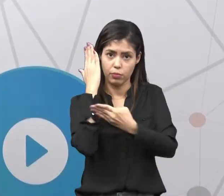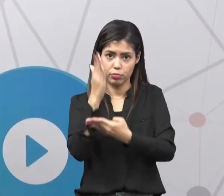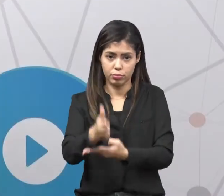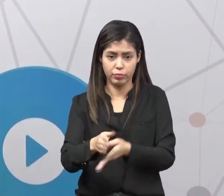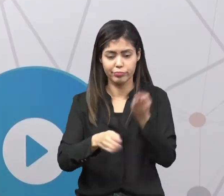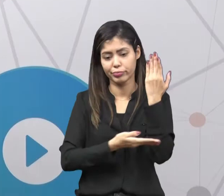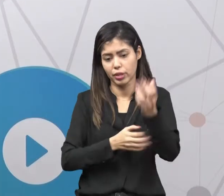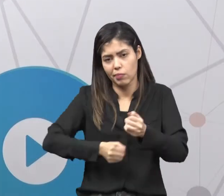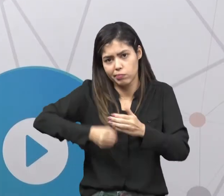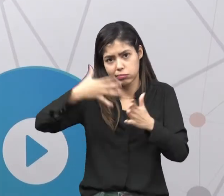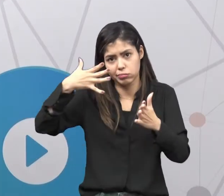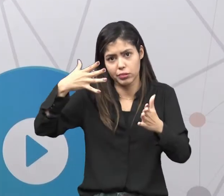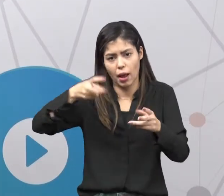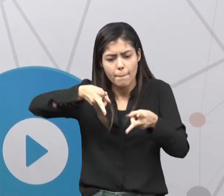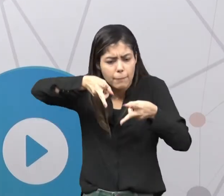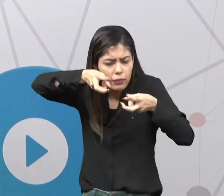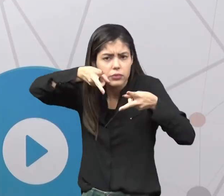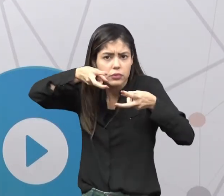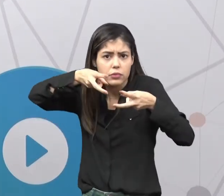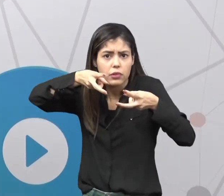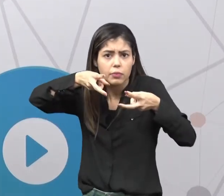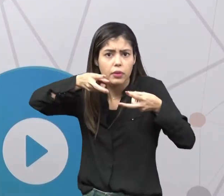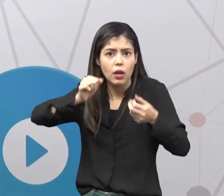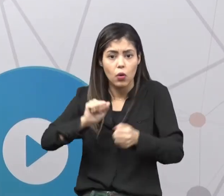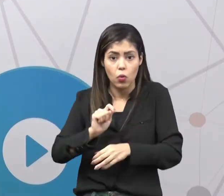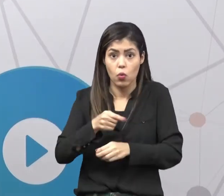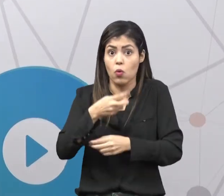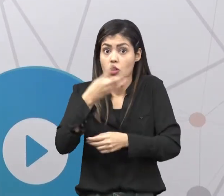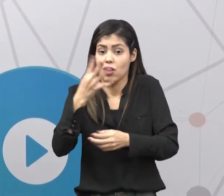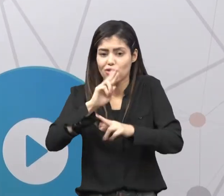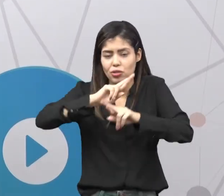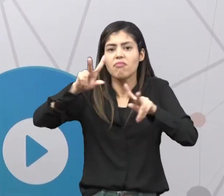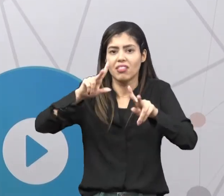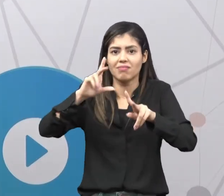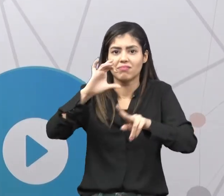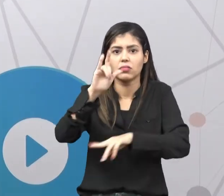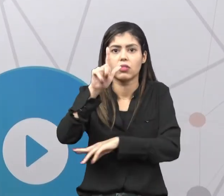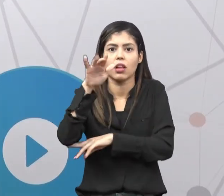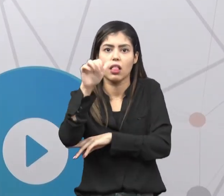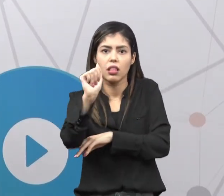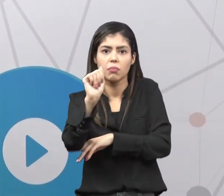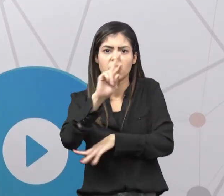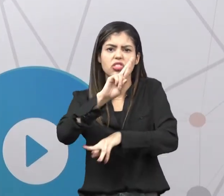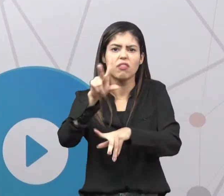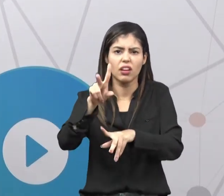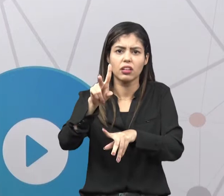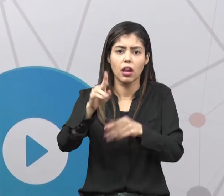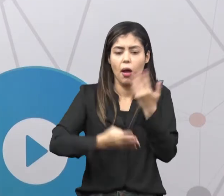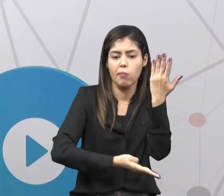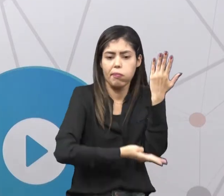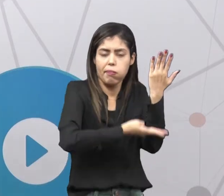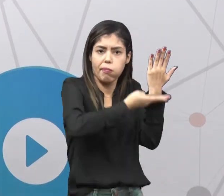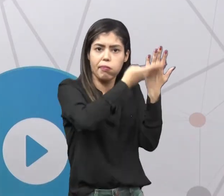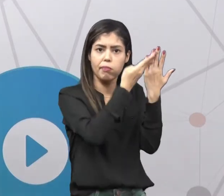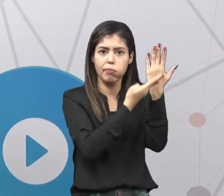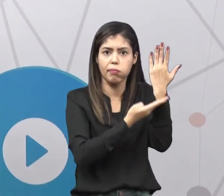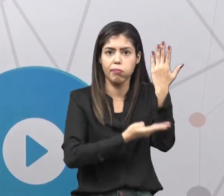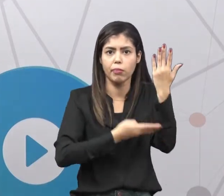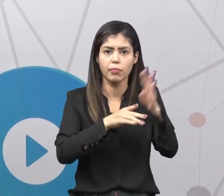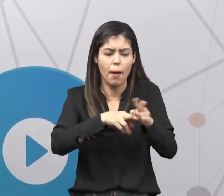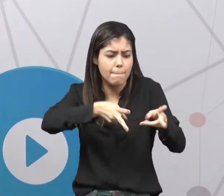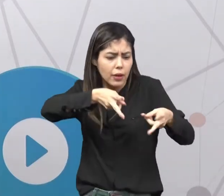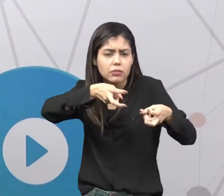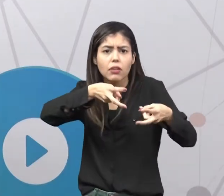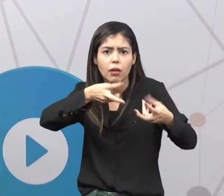desmatamento muito grande, a gente percebe o quão é a diferença do clima, ou seja, da parte climática, ou seja, da temperatura. A gente